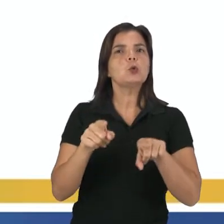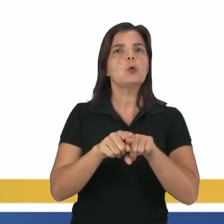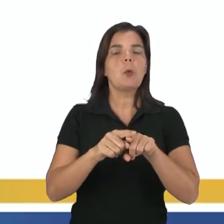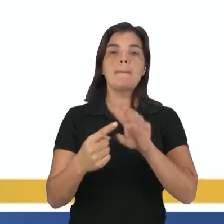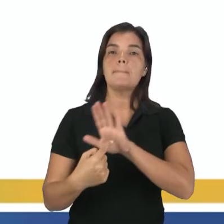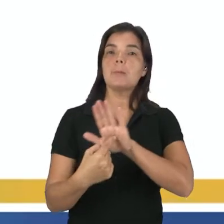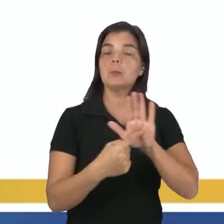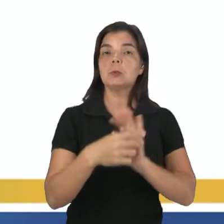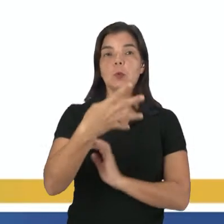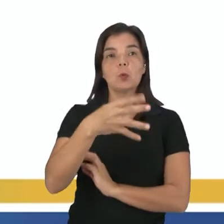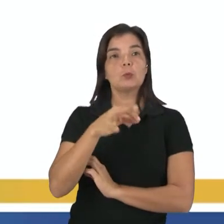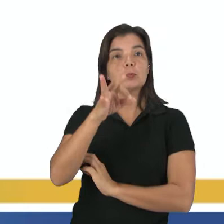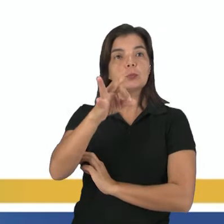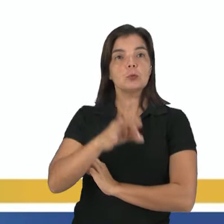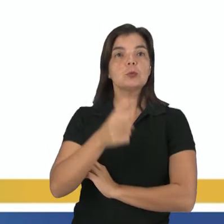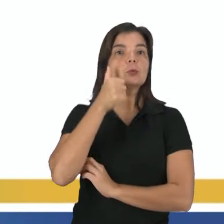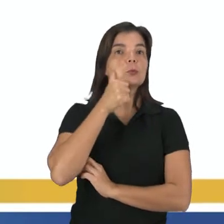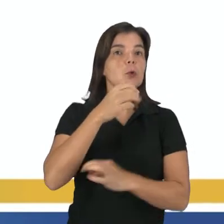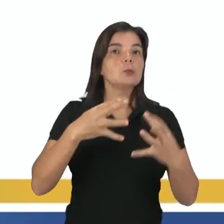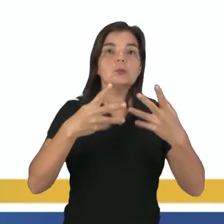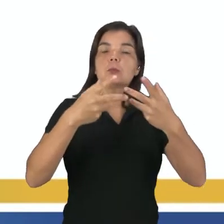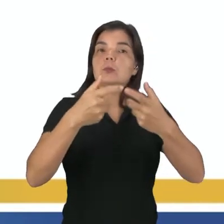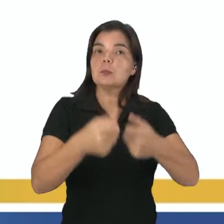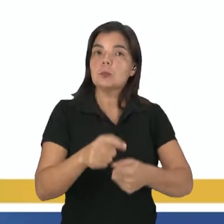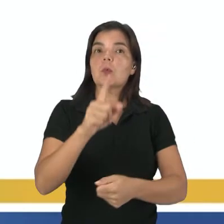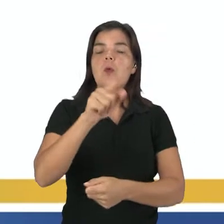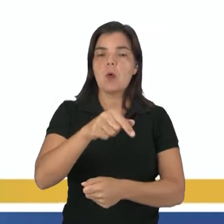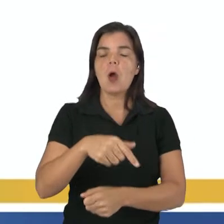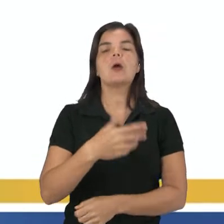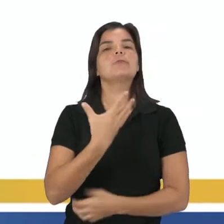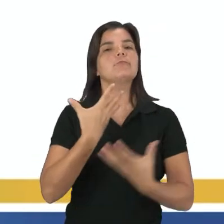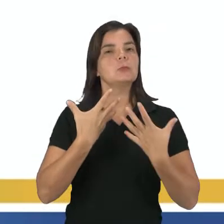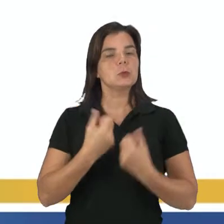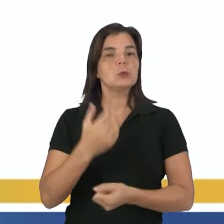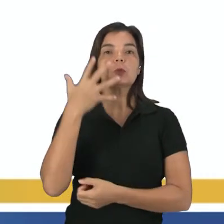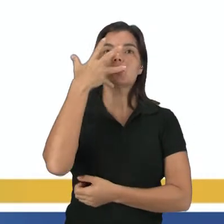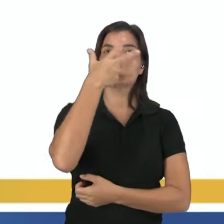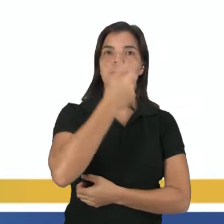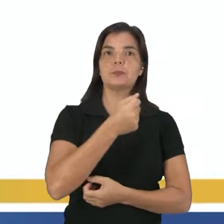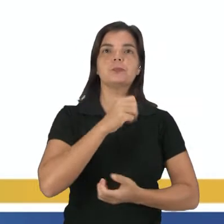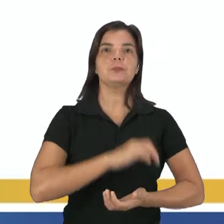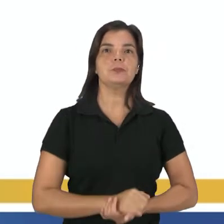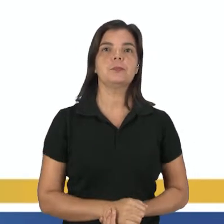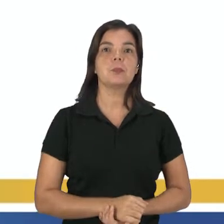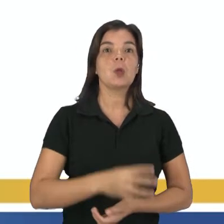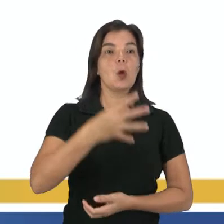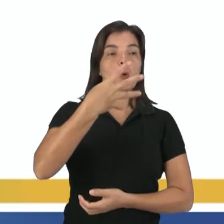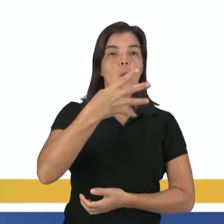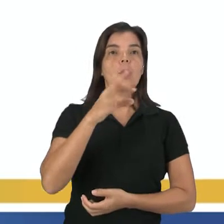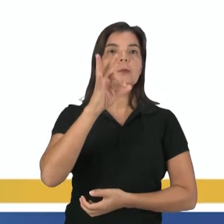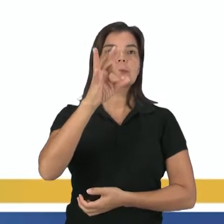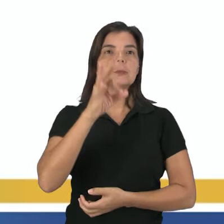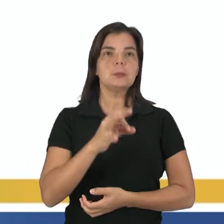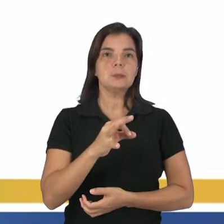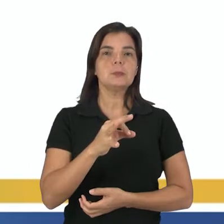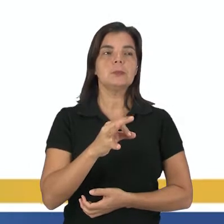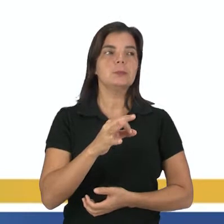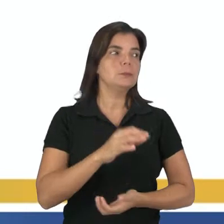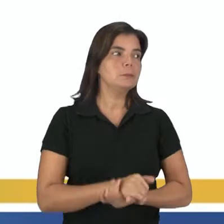recente mostrou que apenas 4% das mulheres em todo o mundo se consideram bonitas.